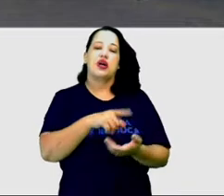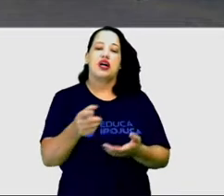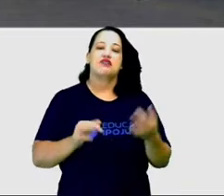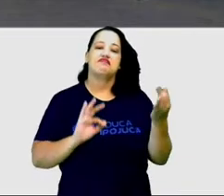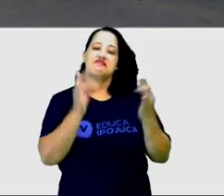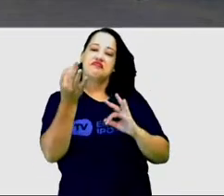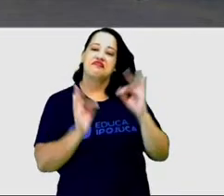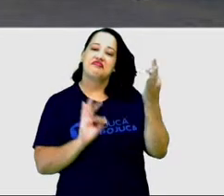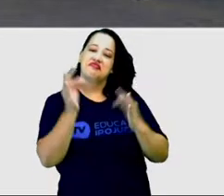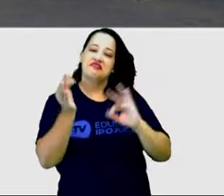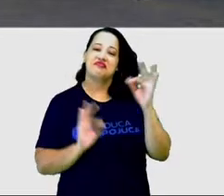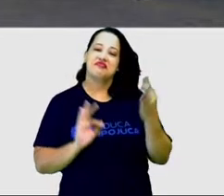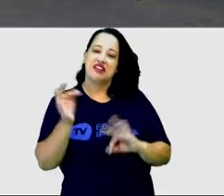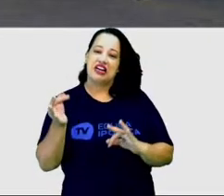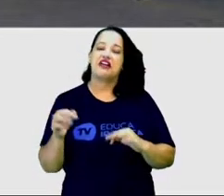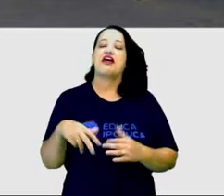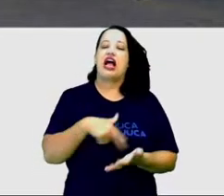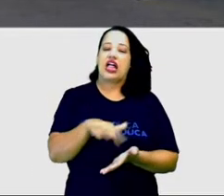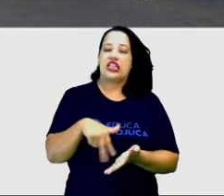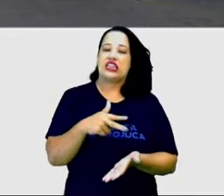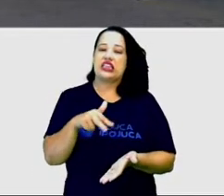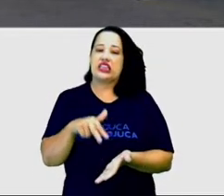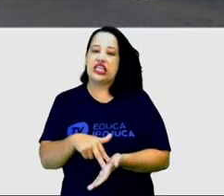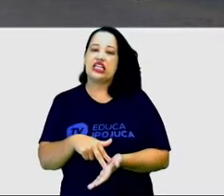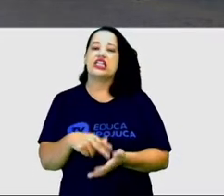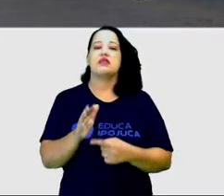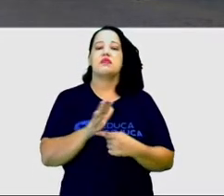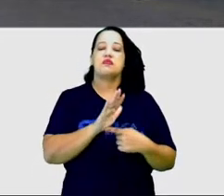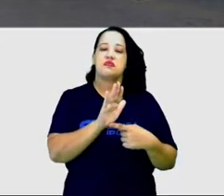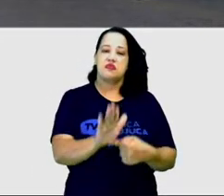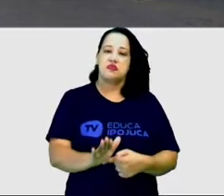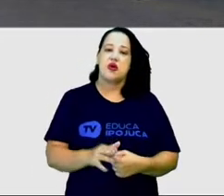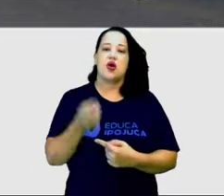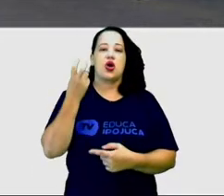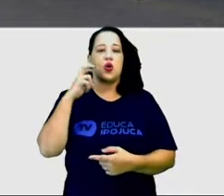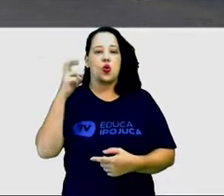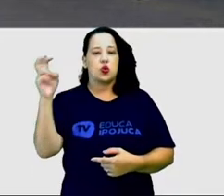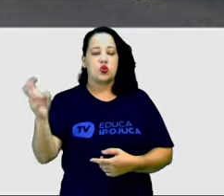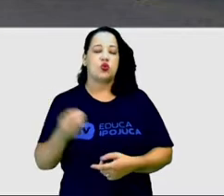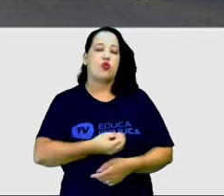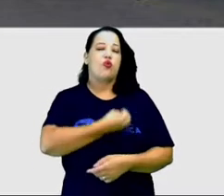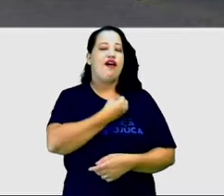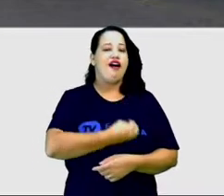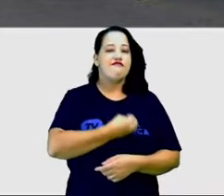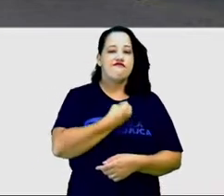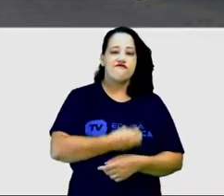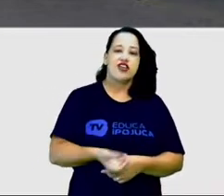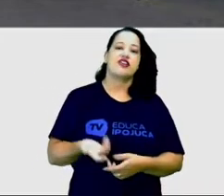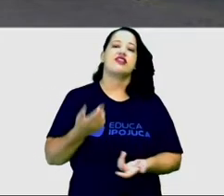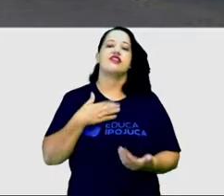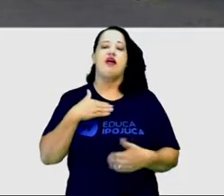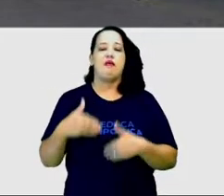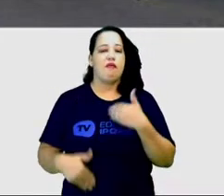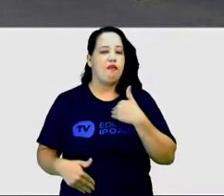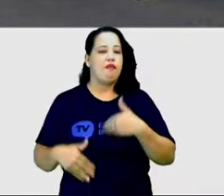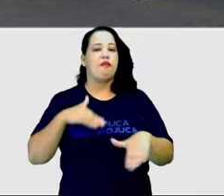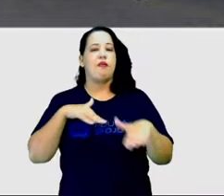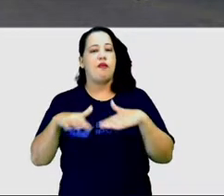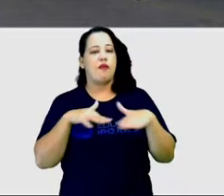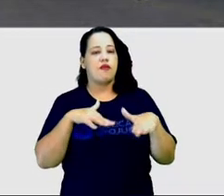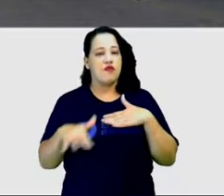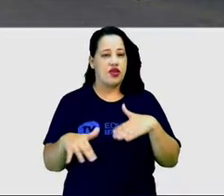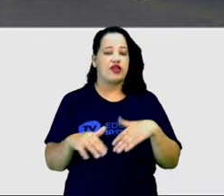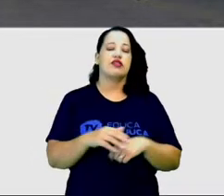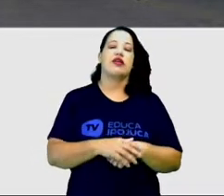da dança consegue se demonstrar cultura, expressar suas vivências através de gestos corporais. Segundo